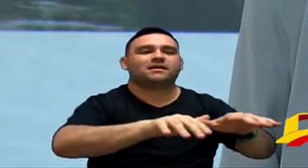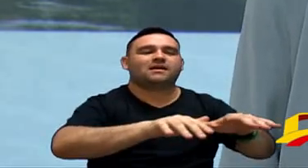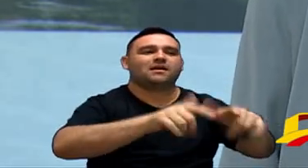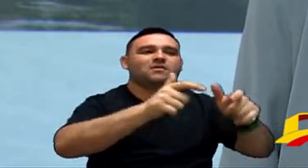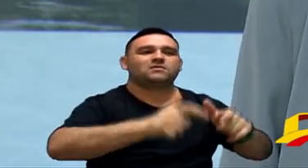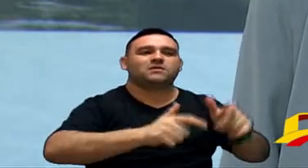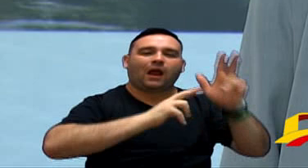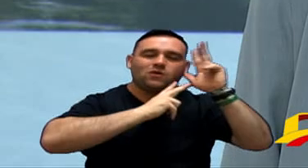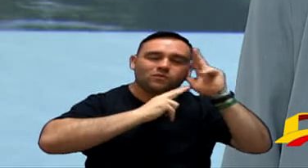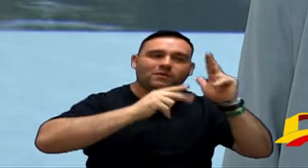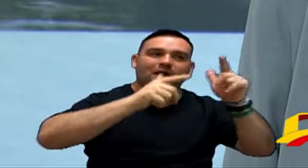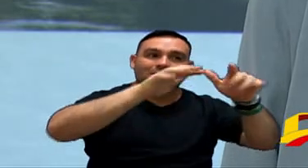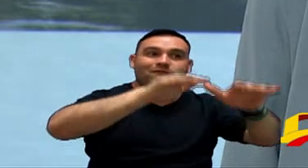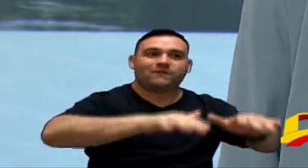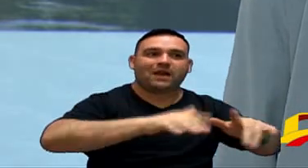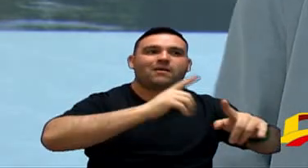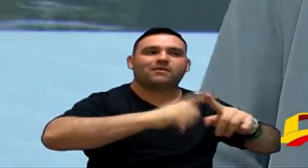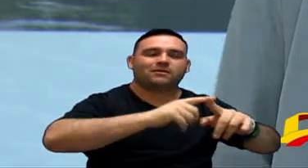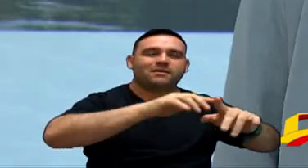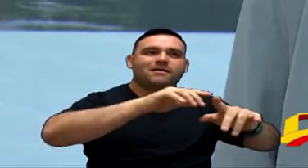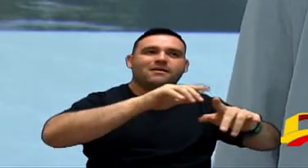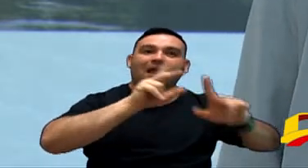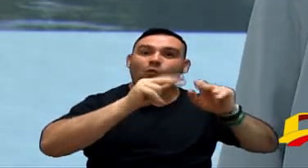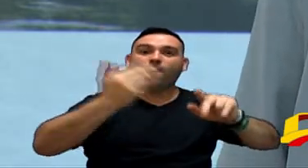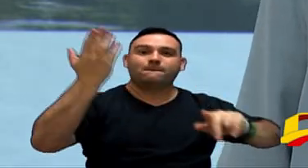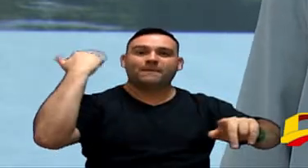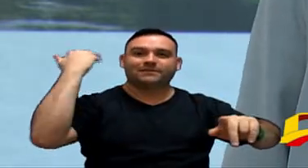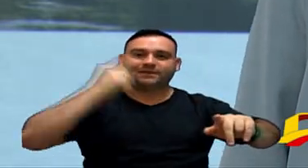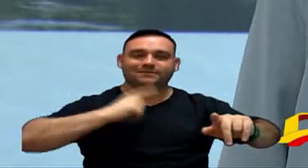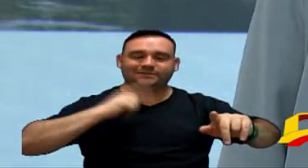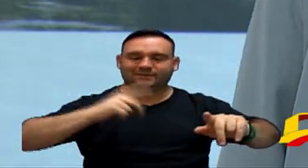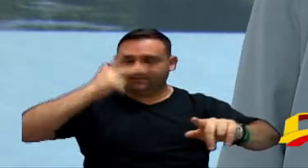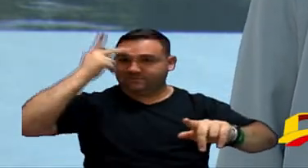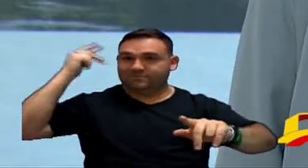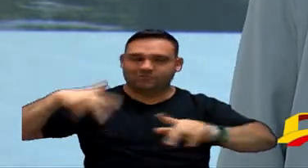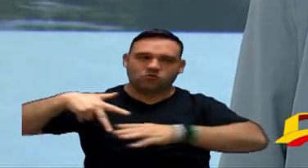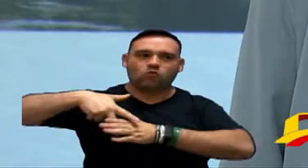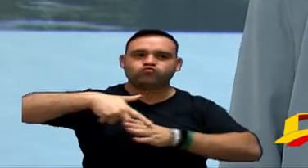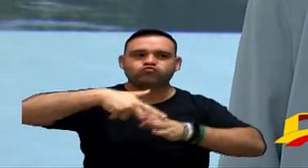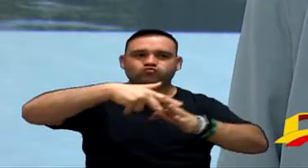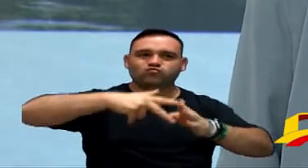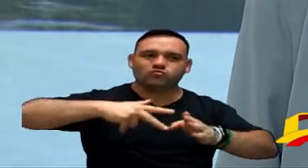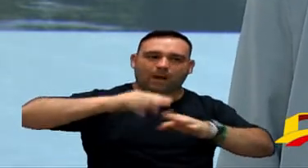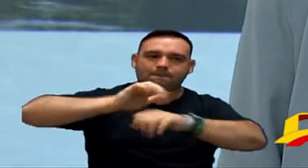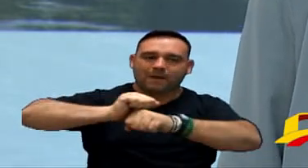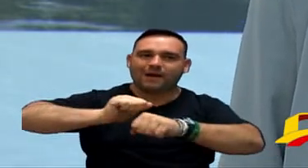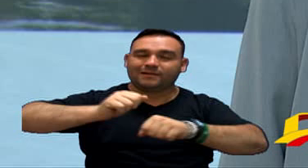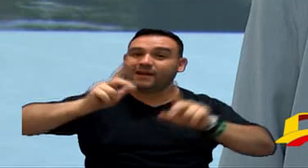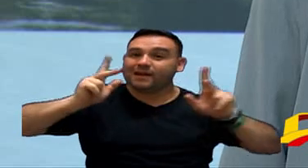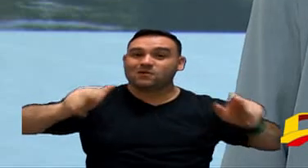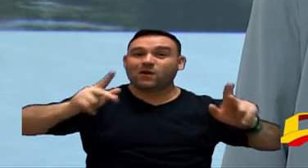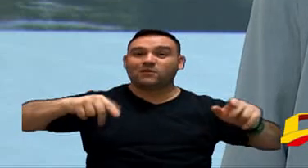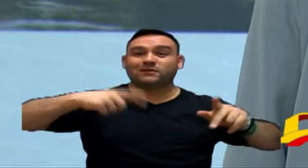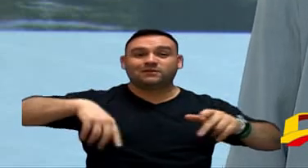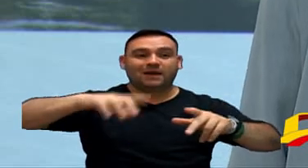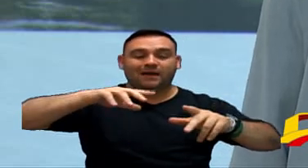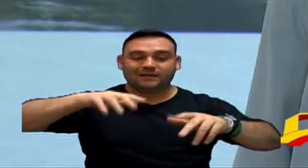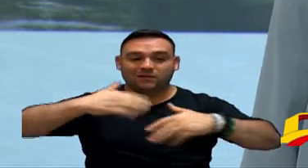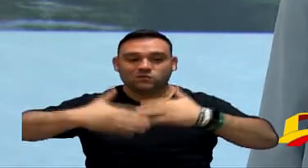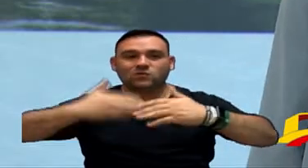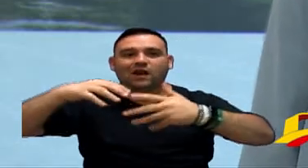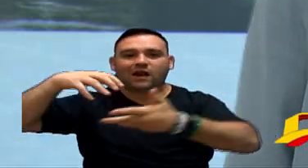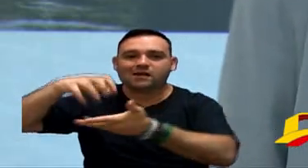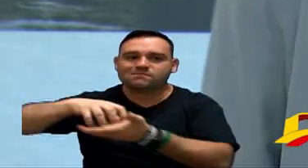onde eles paravam para depois continuarem que foi terminou se transformando em cidades